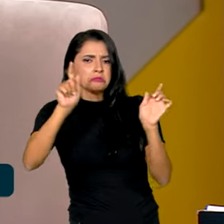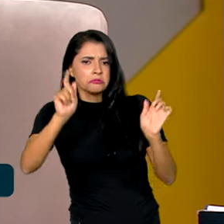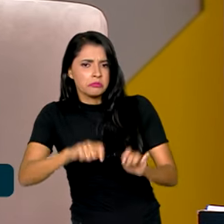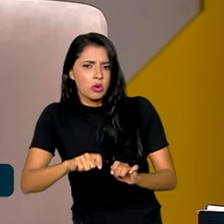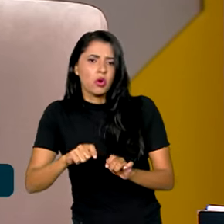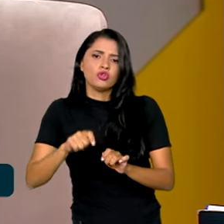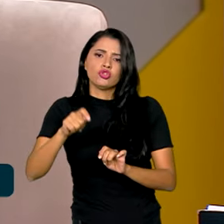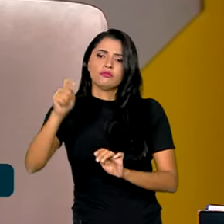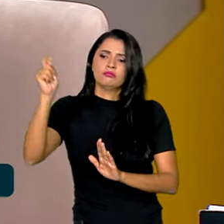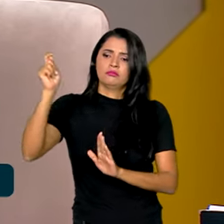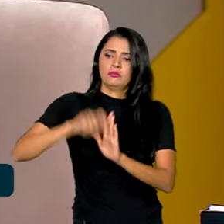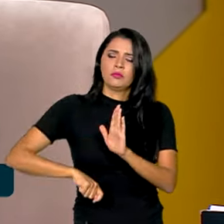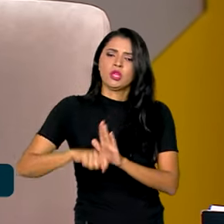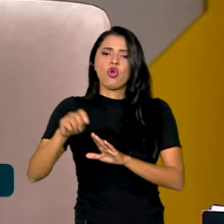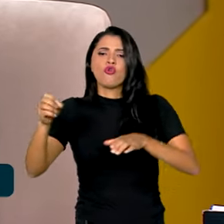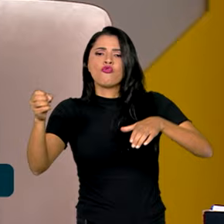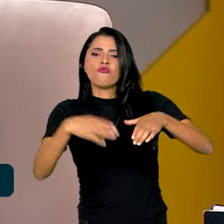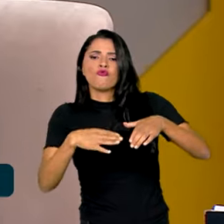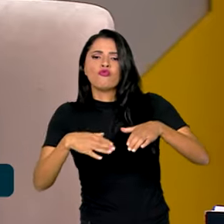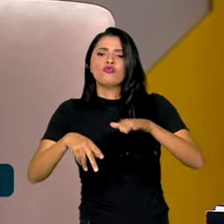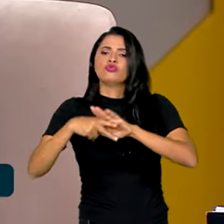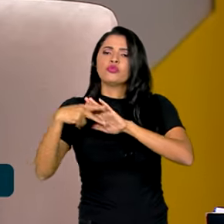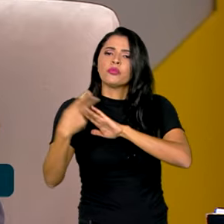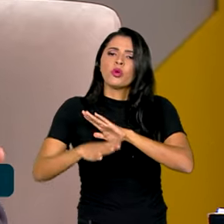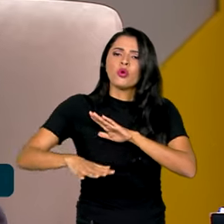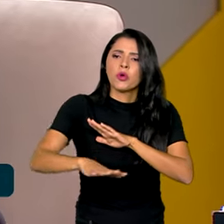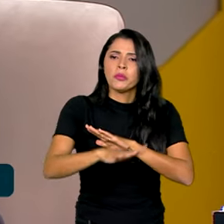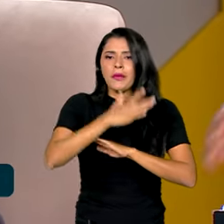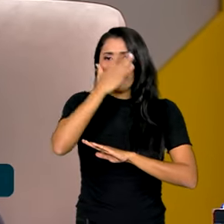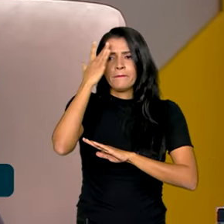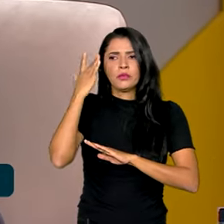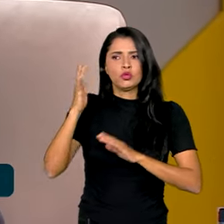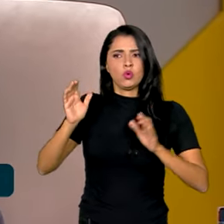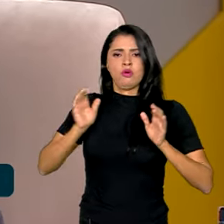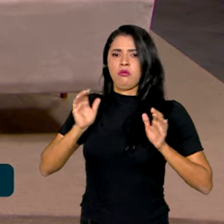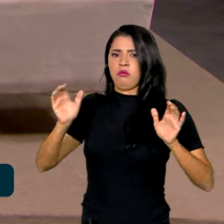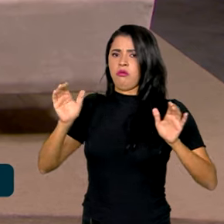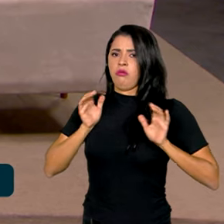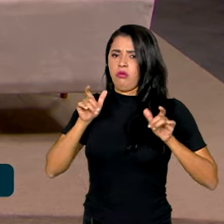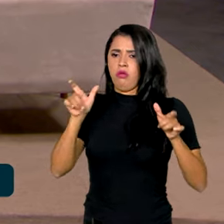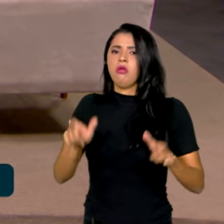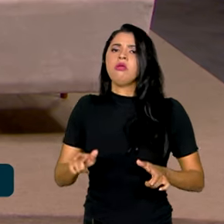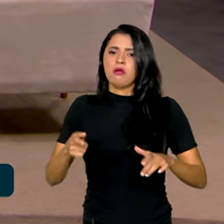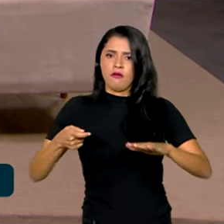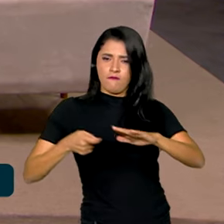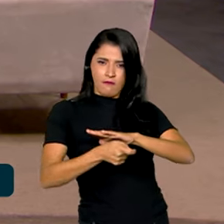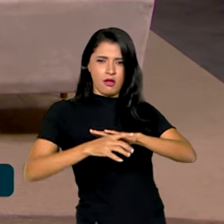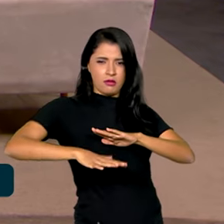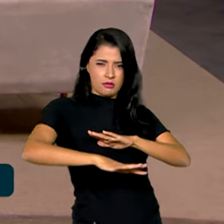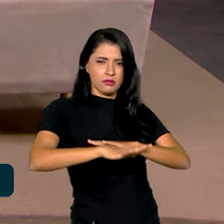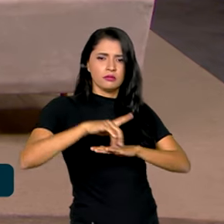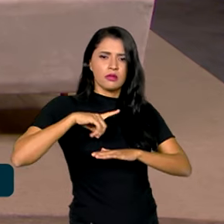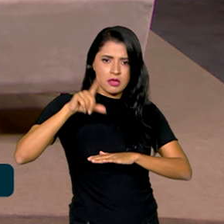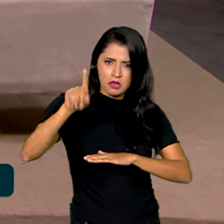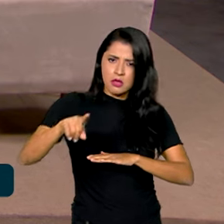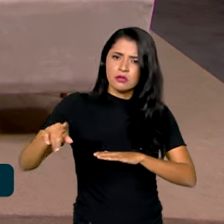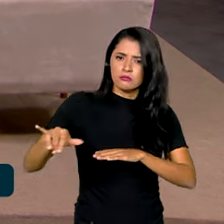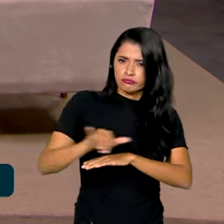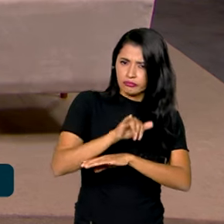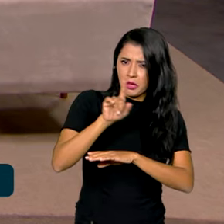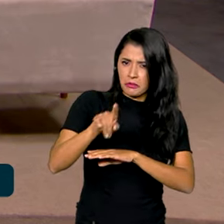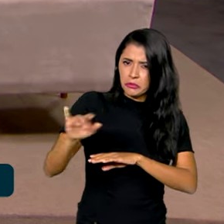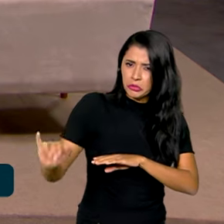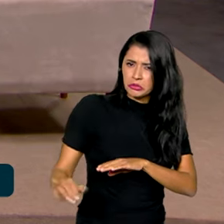fundos exclusivos. São investimentos feitos por pessoas muito ricas, né? Essa medida é importante para se